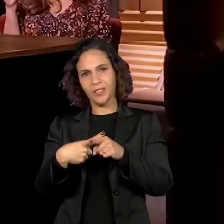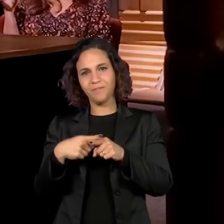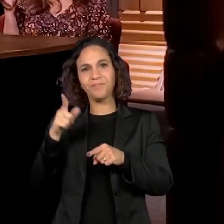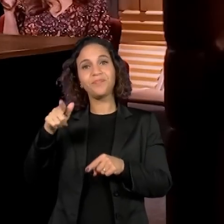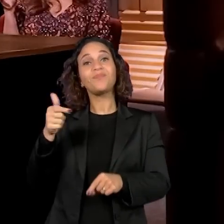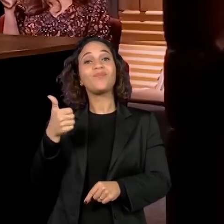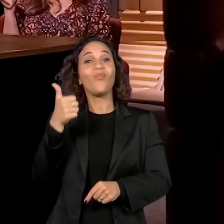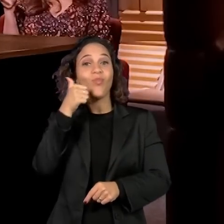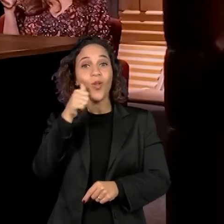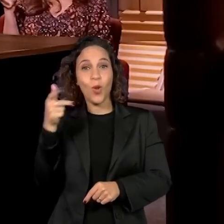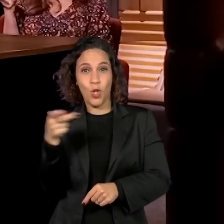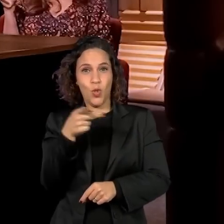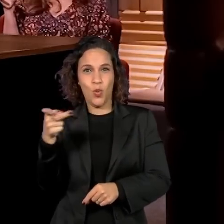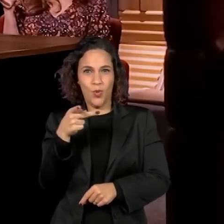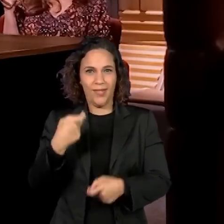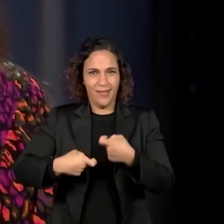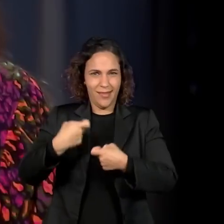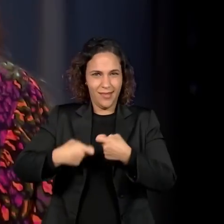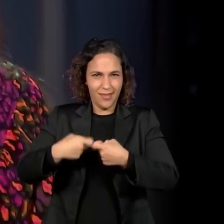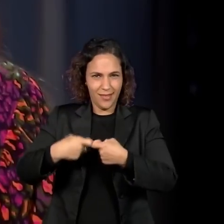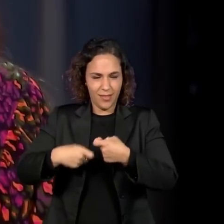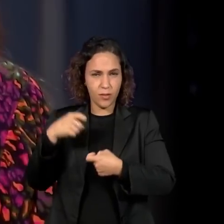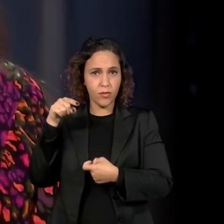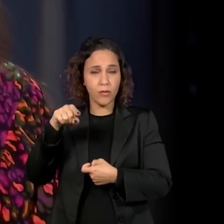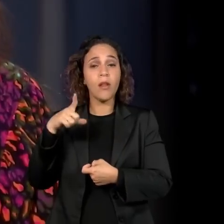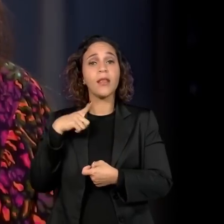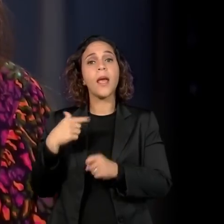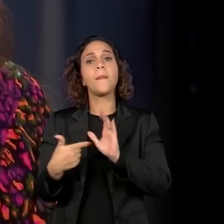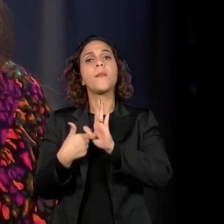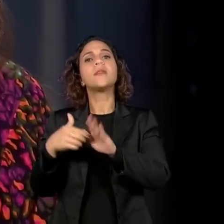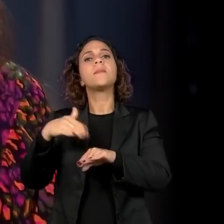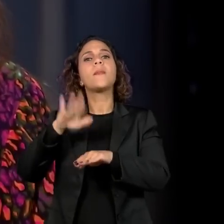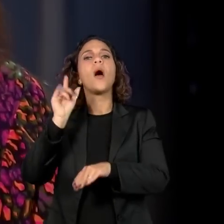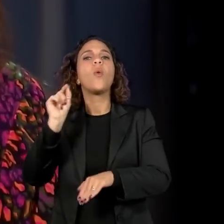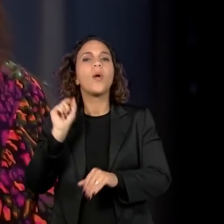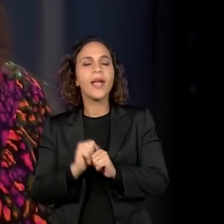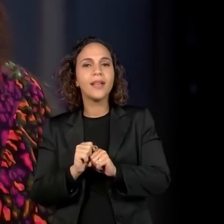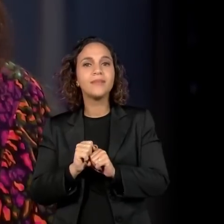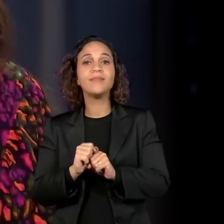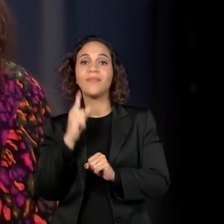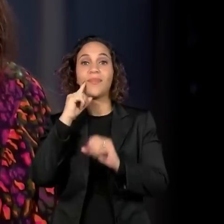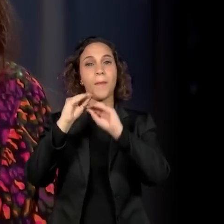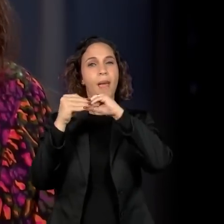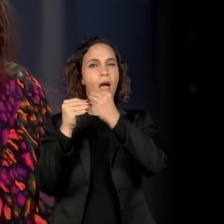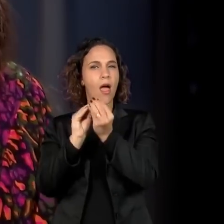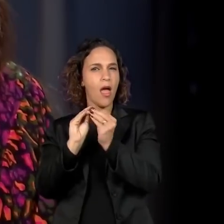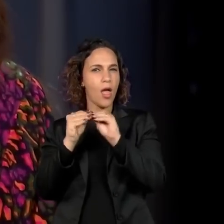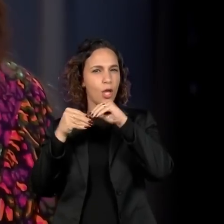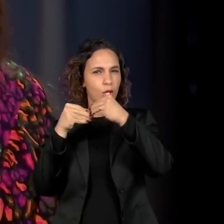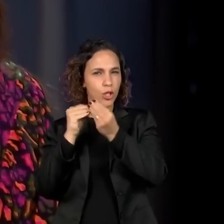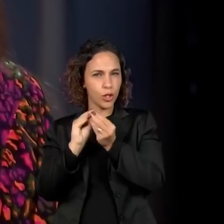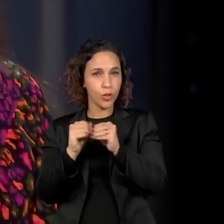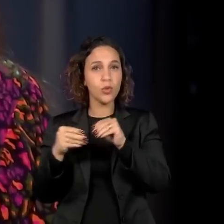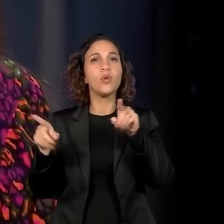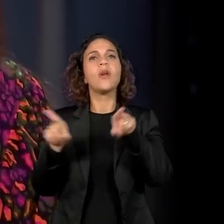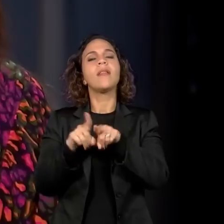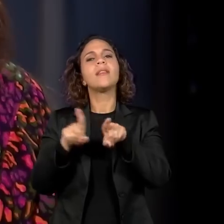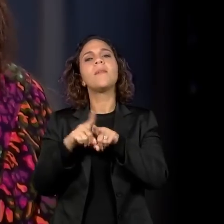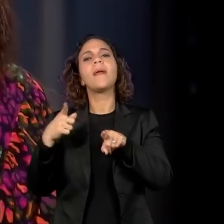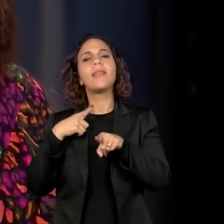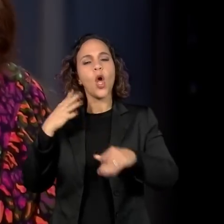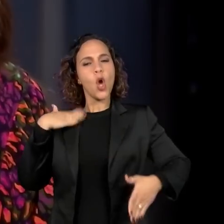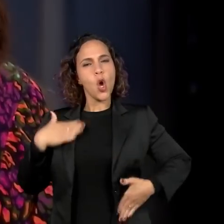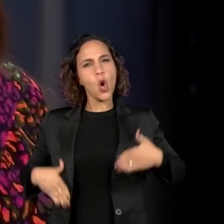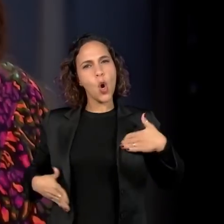sexo lésbico, né, na pornografia no sexo lésbico, aparece muito mais beijo de língua, estimulação ali sensorial no